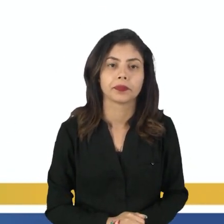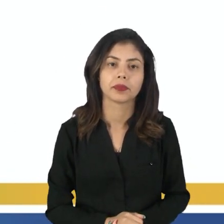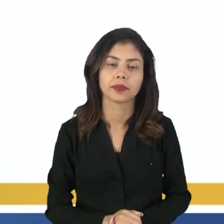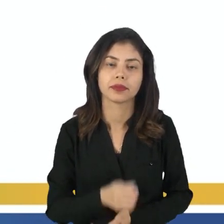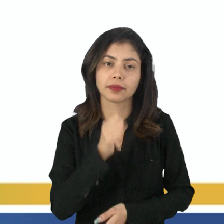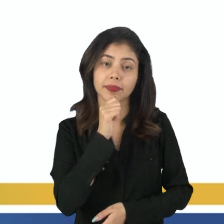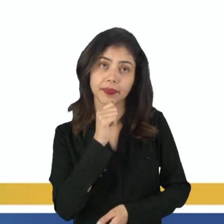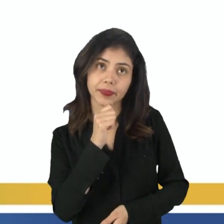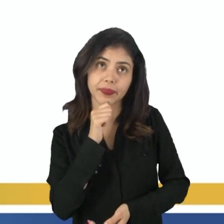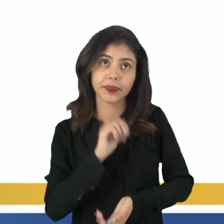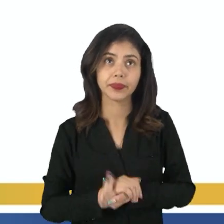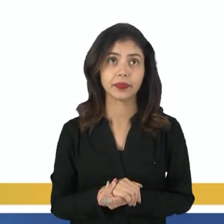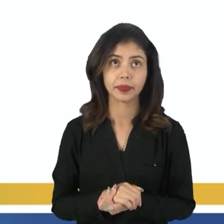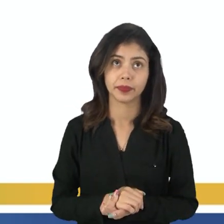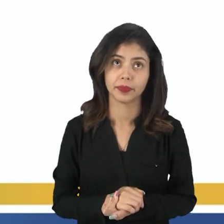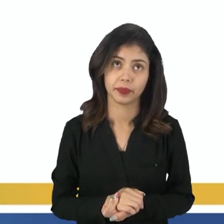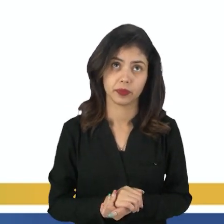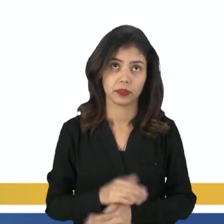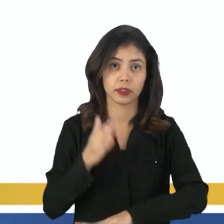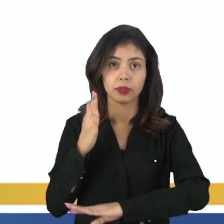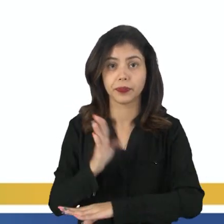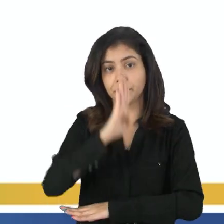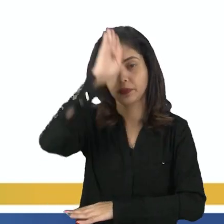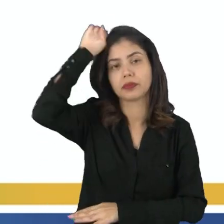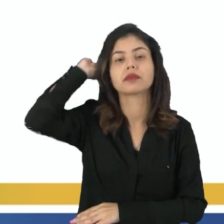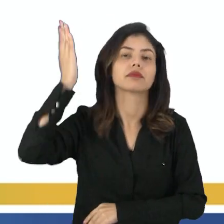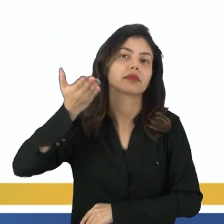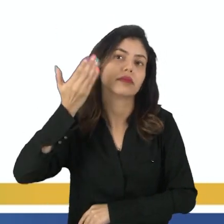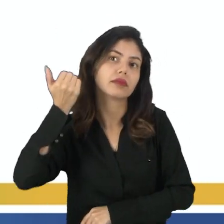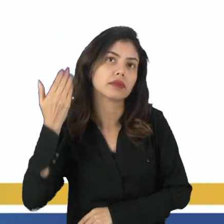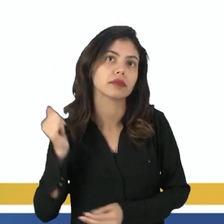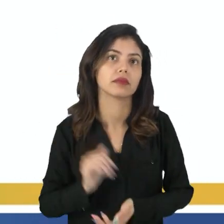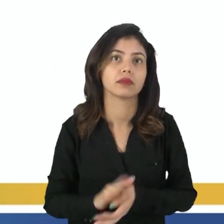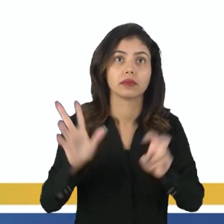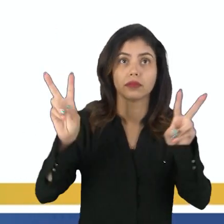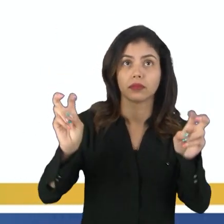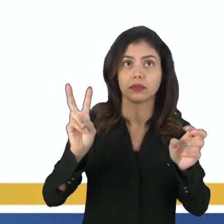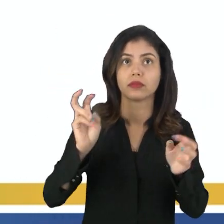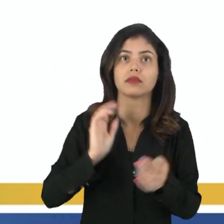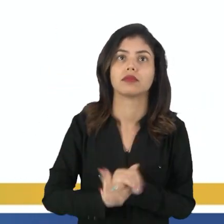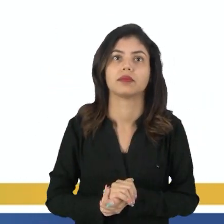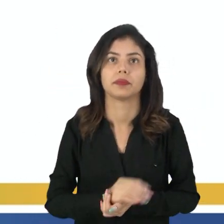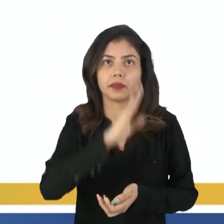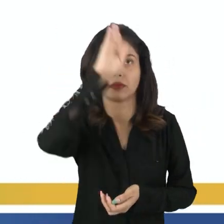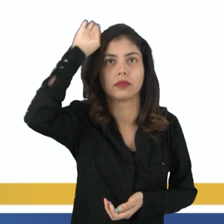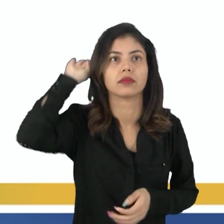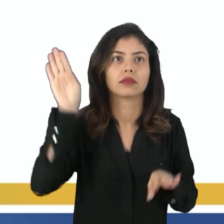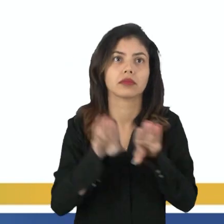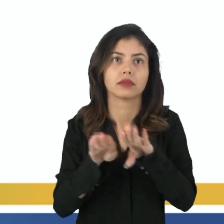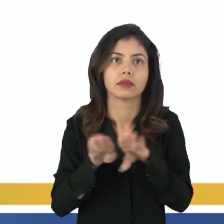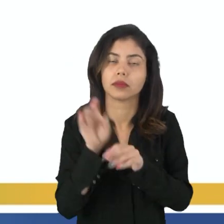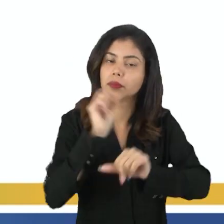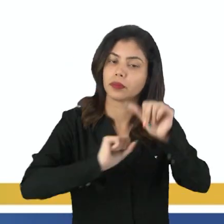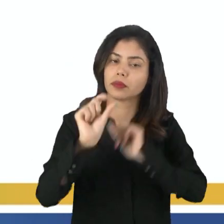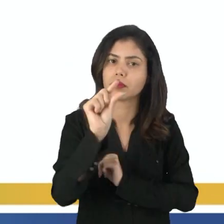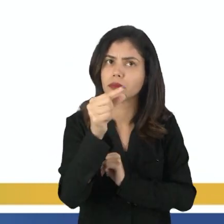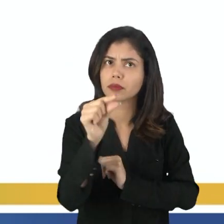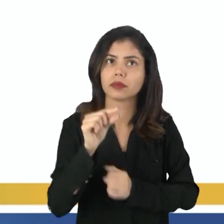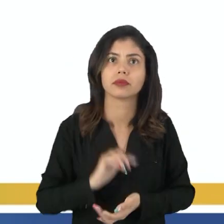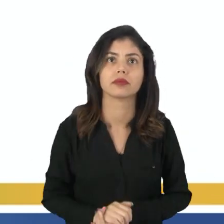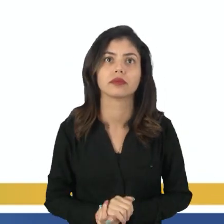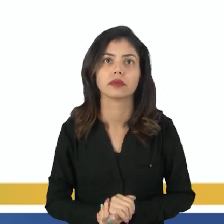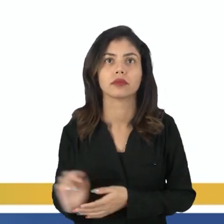Ainda sobre o teatro na Roma Antiga, os temas e objetivos do teatro romano também se modificaram um